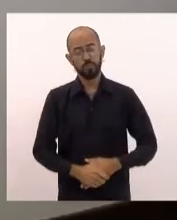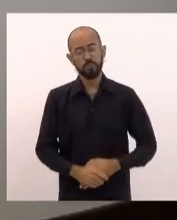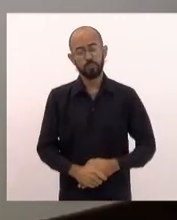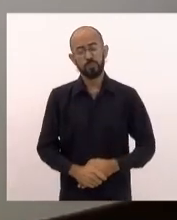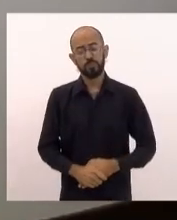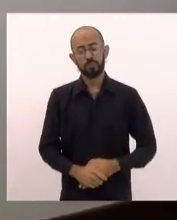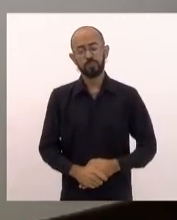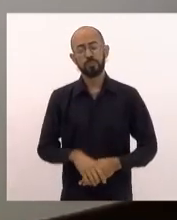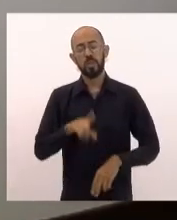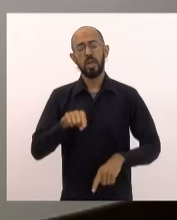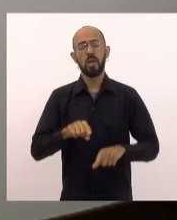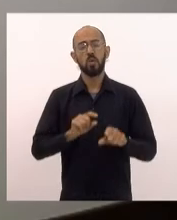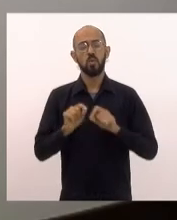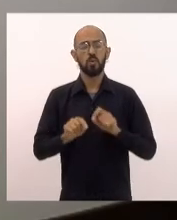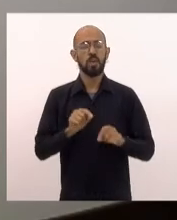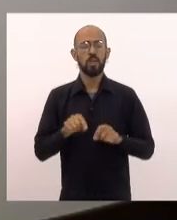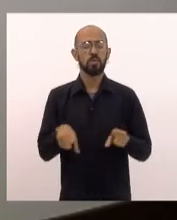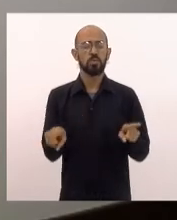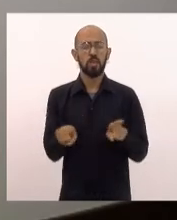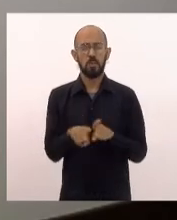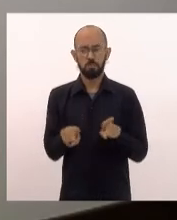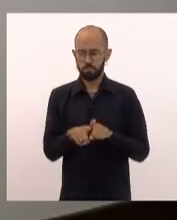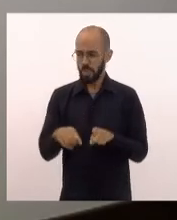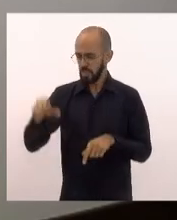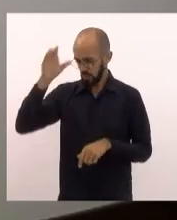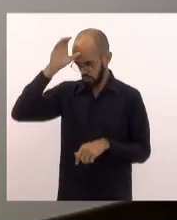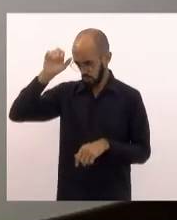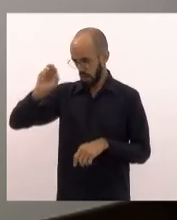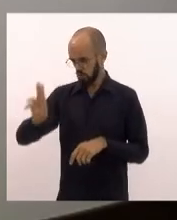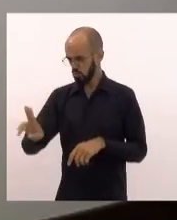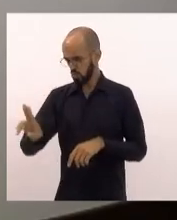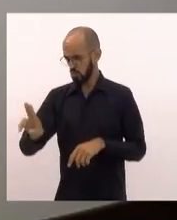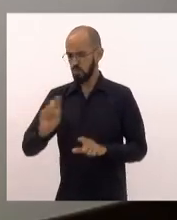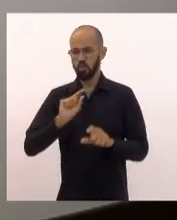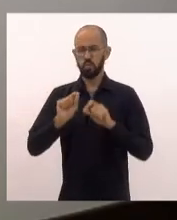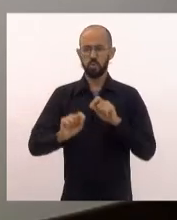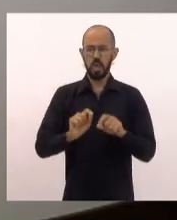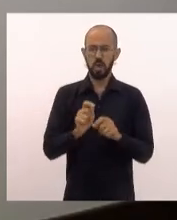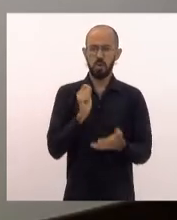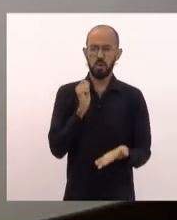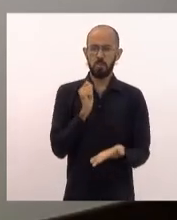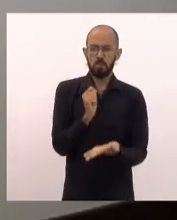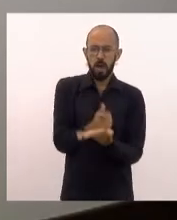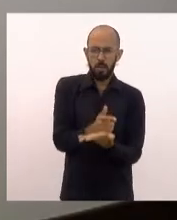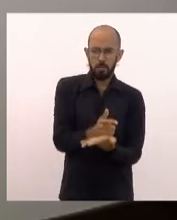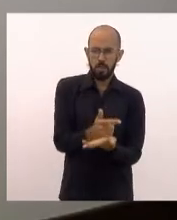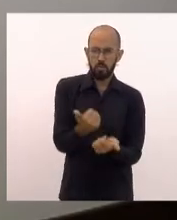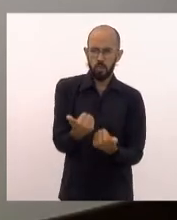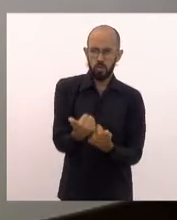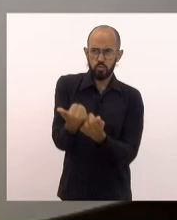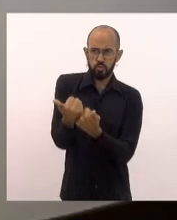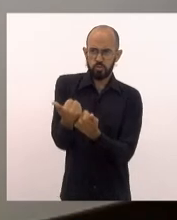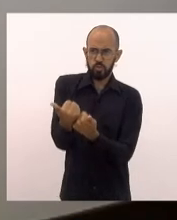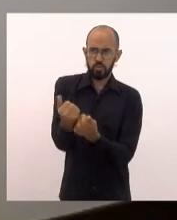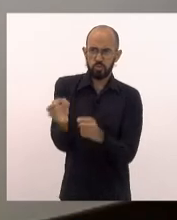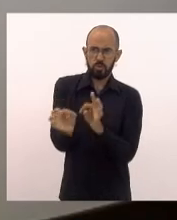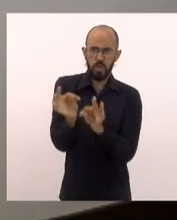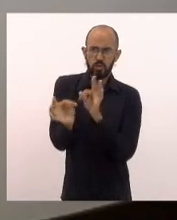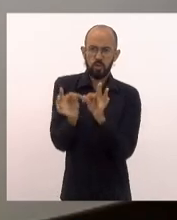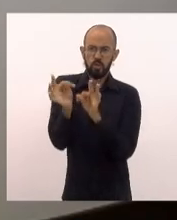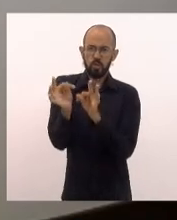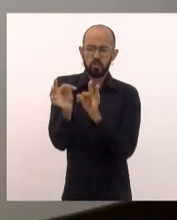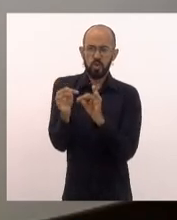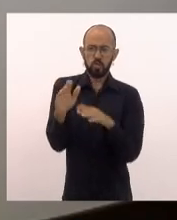me refiro também, deputada Tiaju, ao pagamento do auxílio tecnológico aos